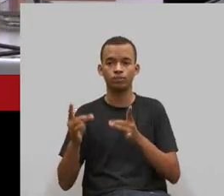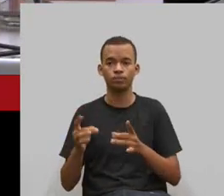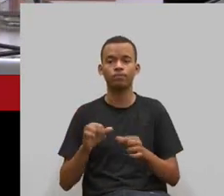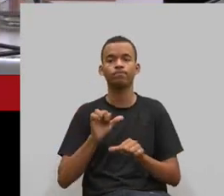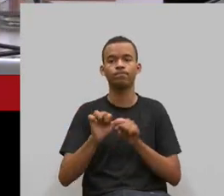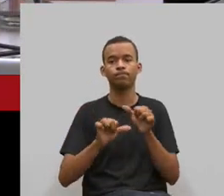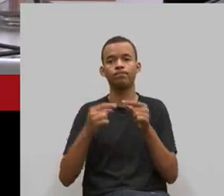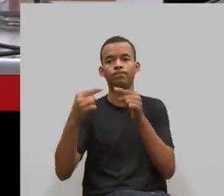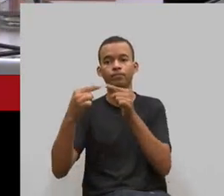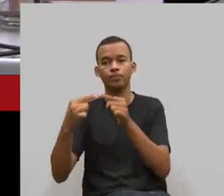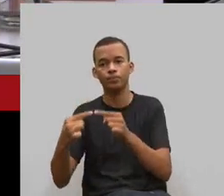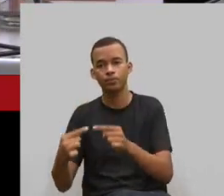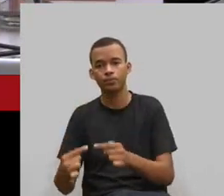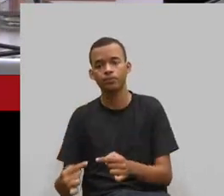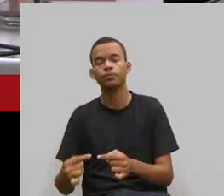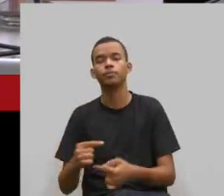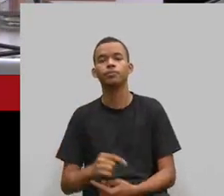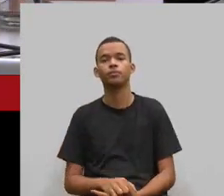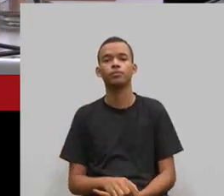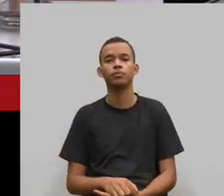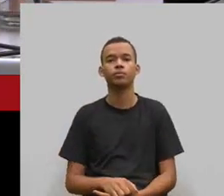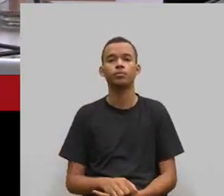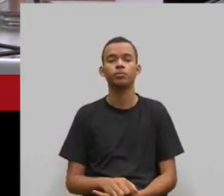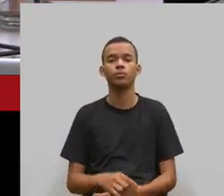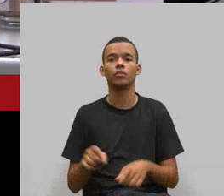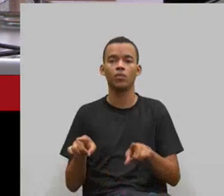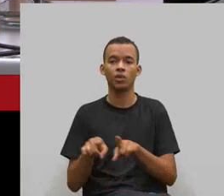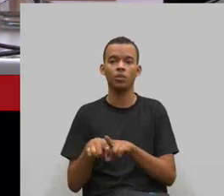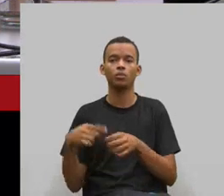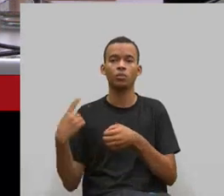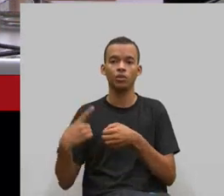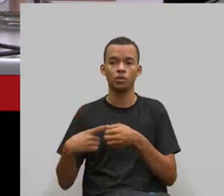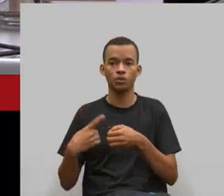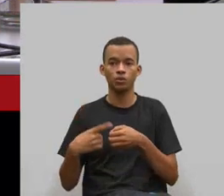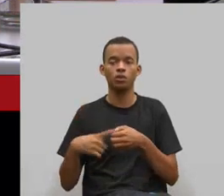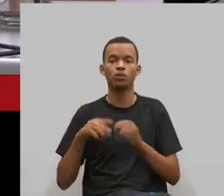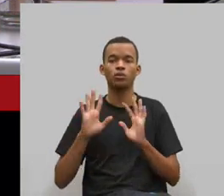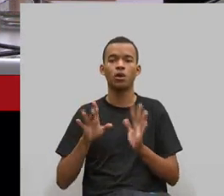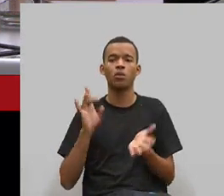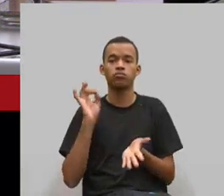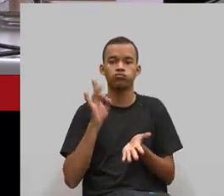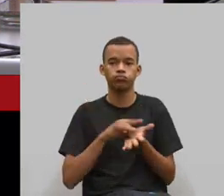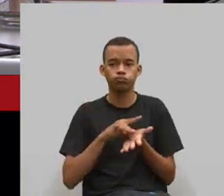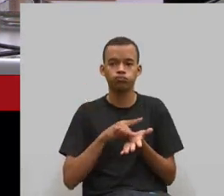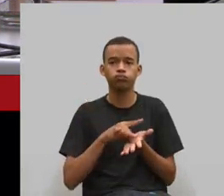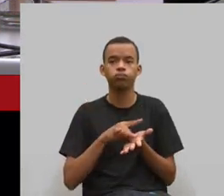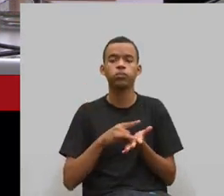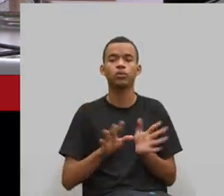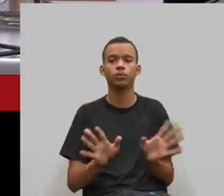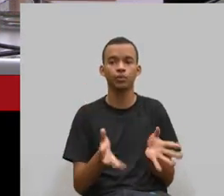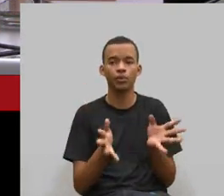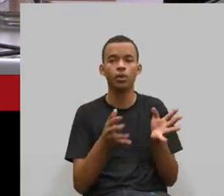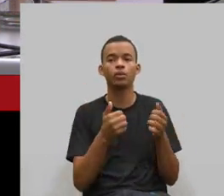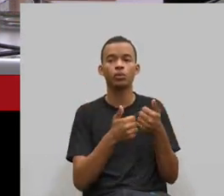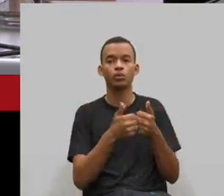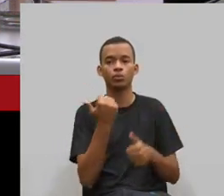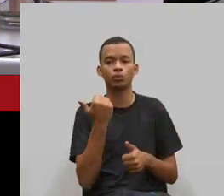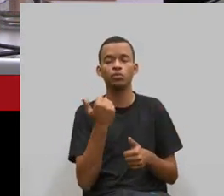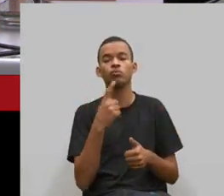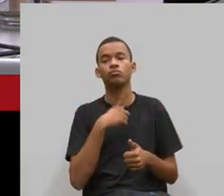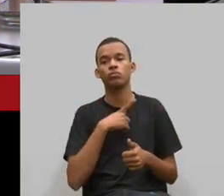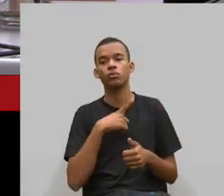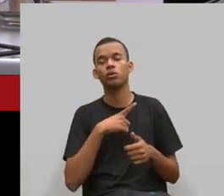que são os municípios que que comprovam pra gente a gente incentiva esportivo queo esportivo conforme a atividade